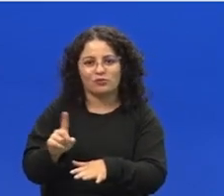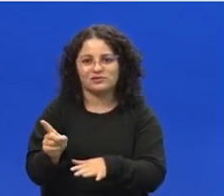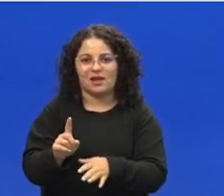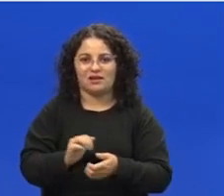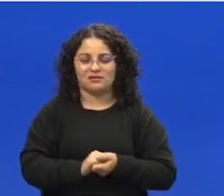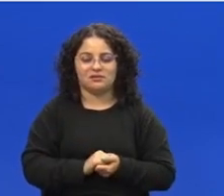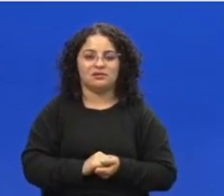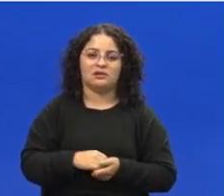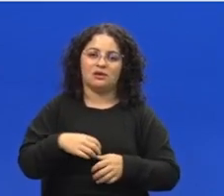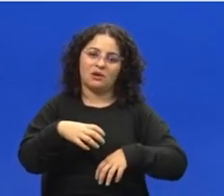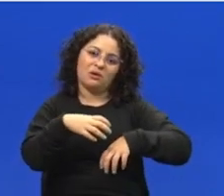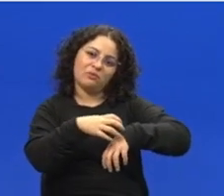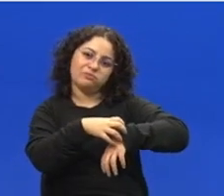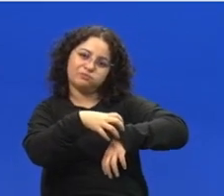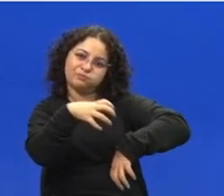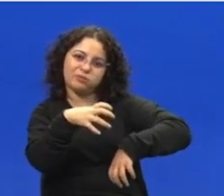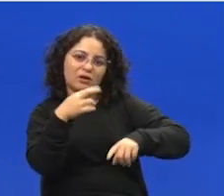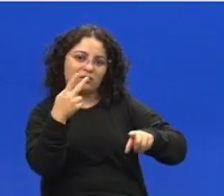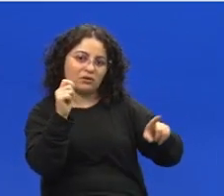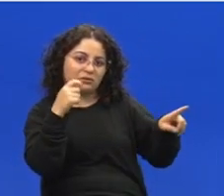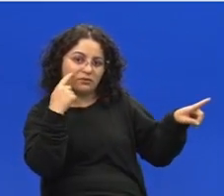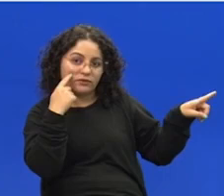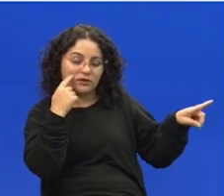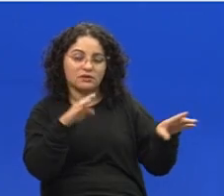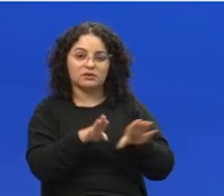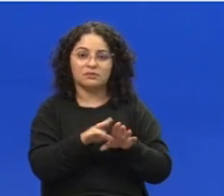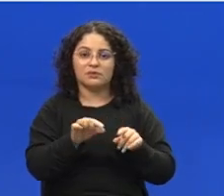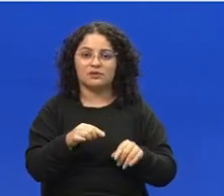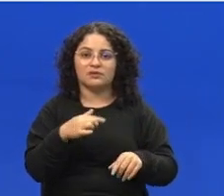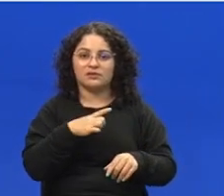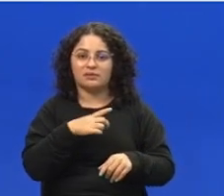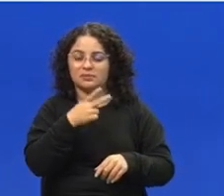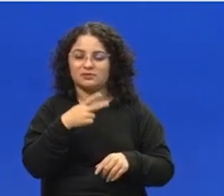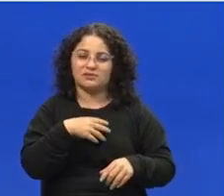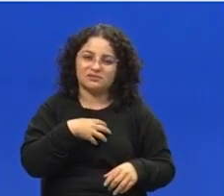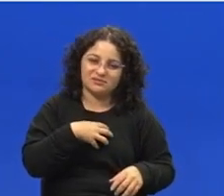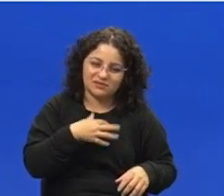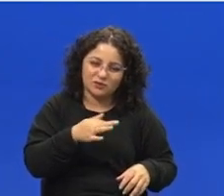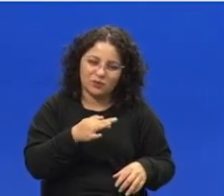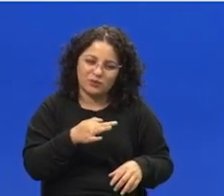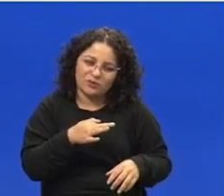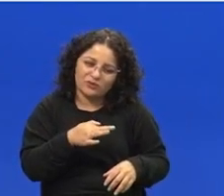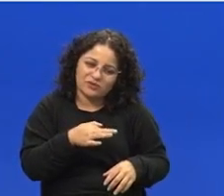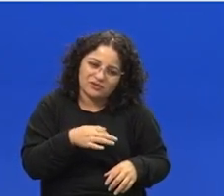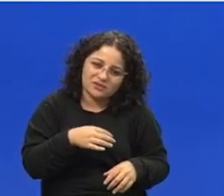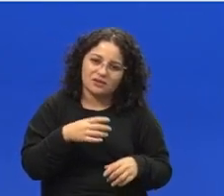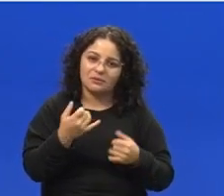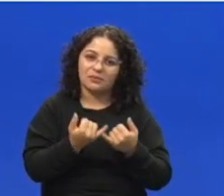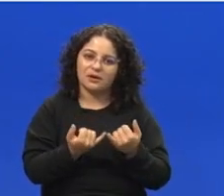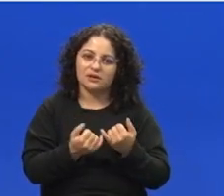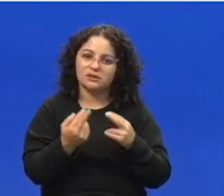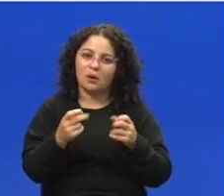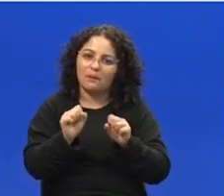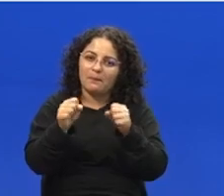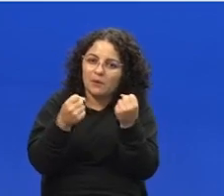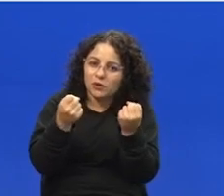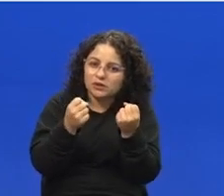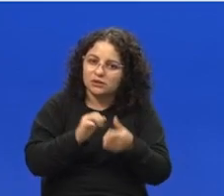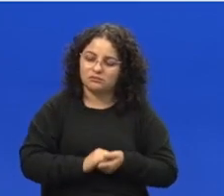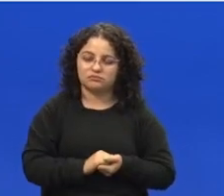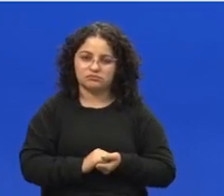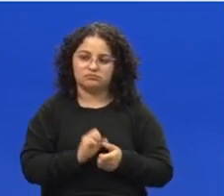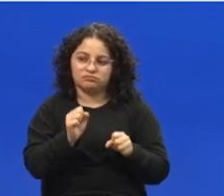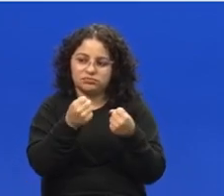temos deformidade do membro, temos posturas antálgicas, quando o paciente ele fica mesmo numa proteção, numa postura